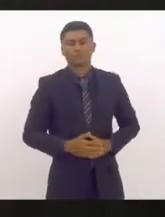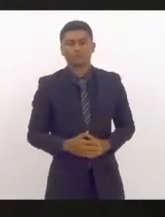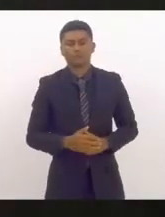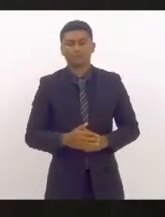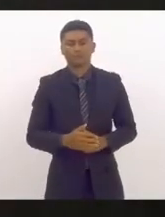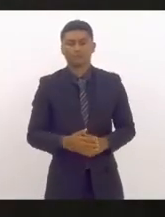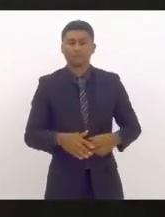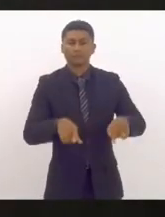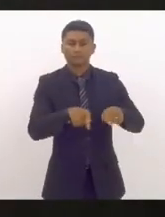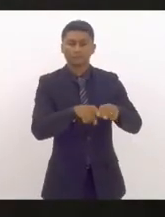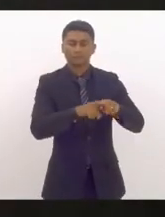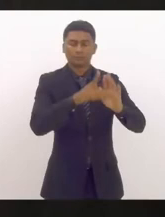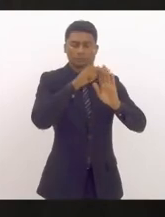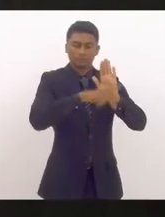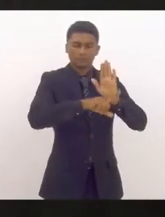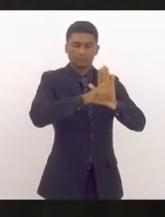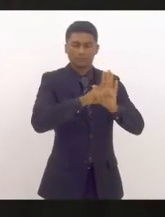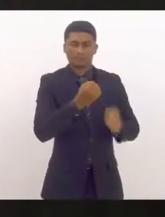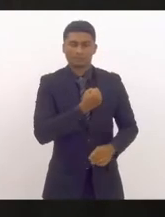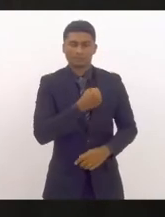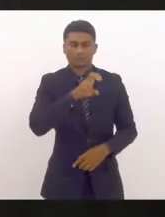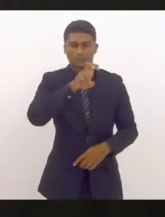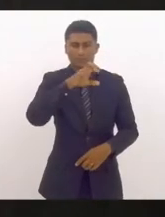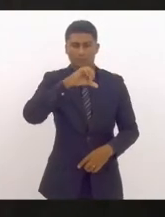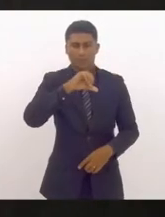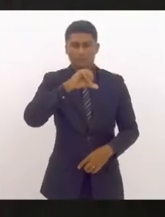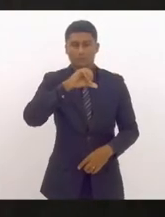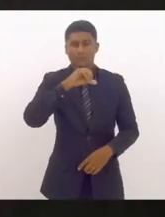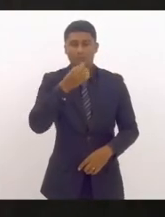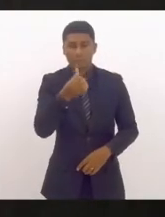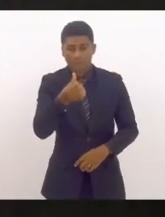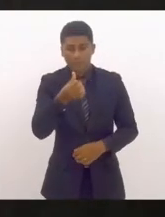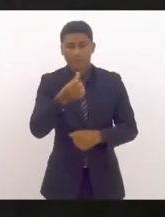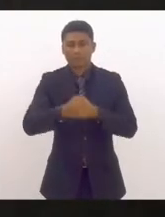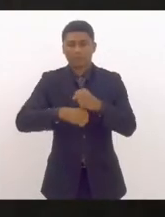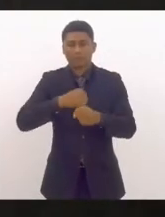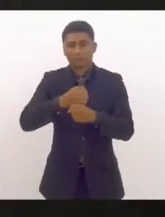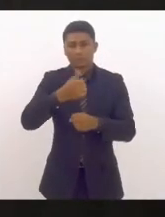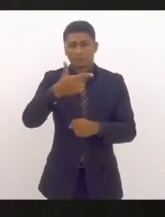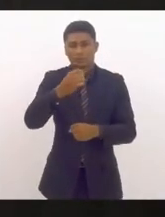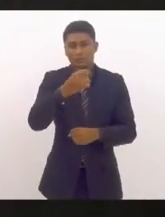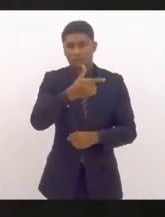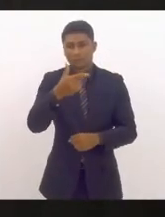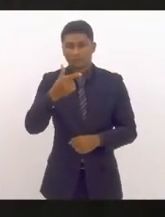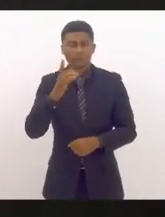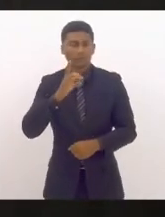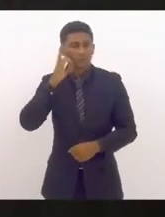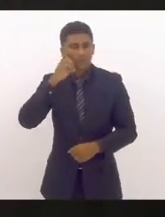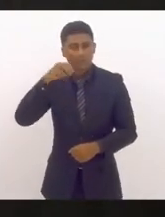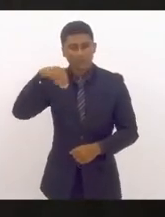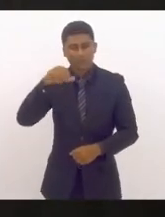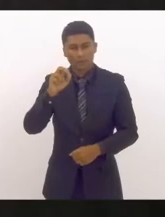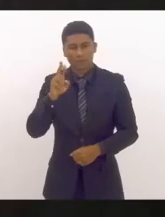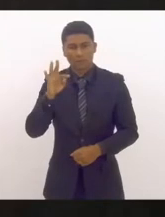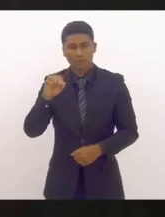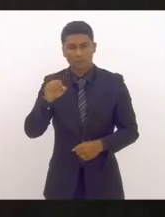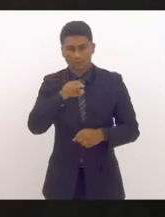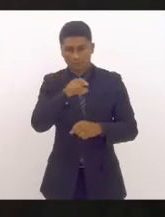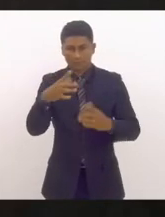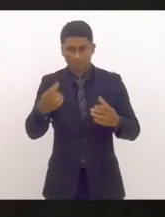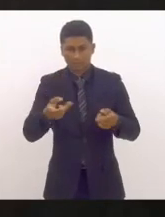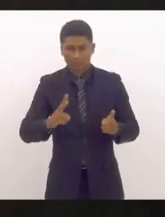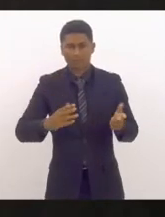Requer a inclusão na ordem do dia do projeto de lei número 596 de 22, deputada Marta Rocha. Se os que aprovam, permaneçam como estão